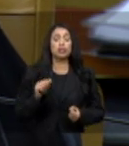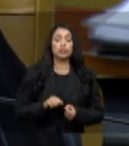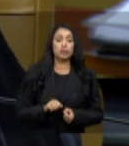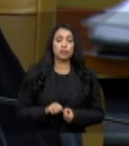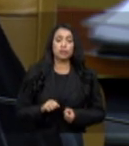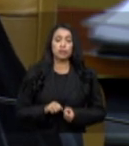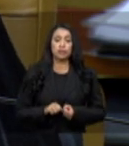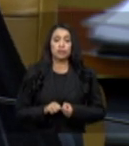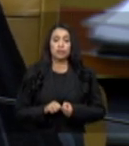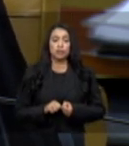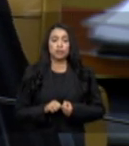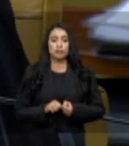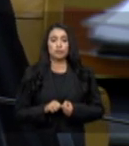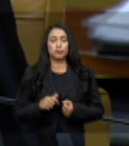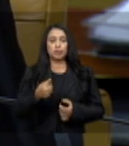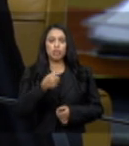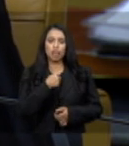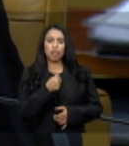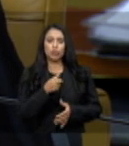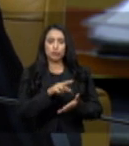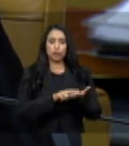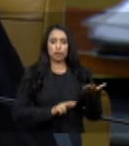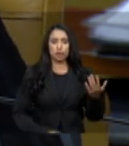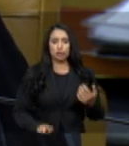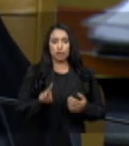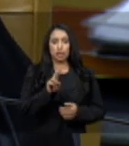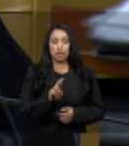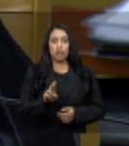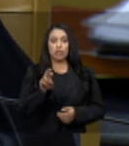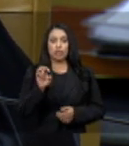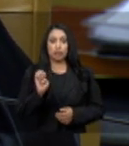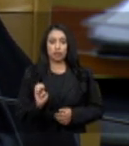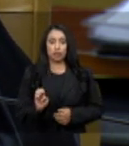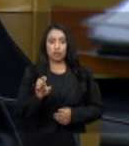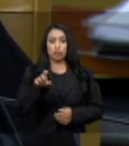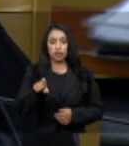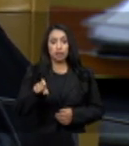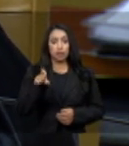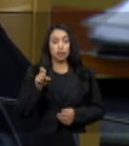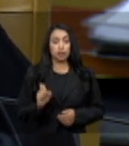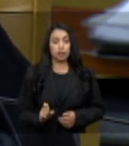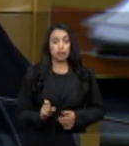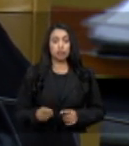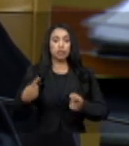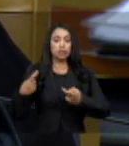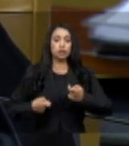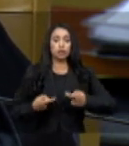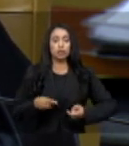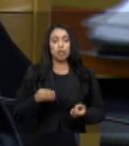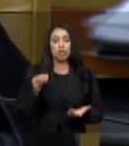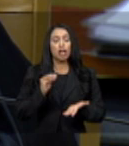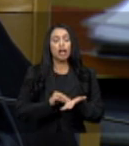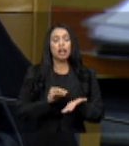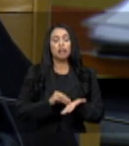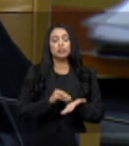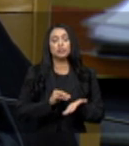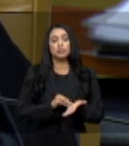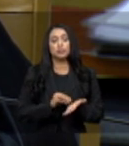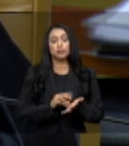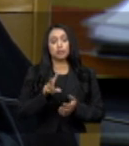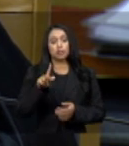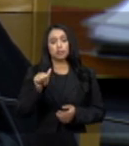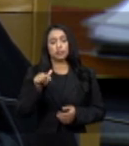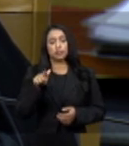um caso em que eu fui relatou no rrx em que discutíamos a falta de vagas no regime